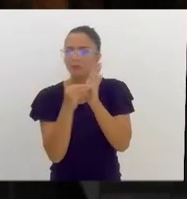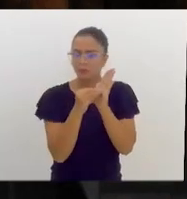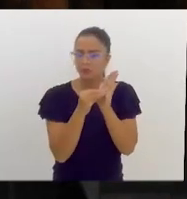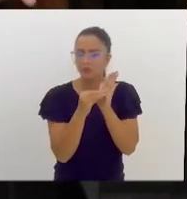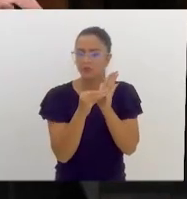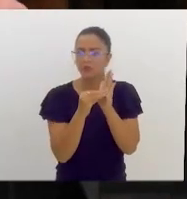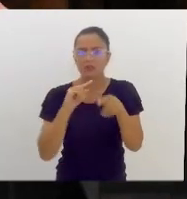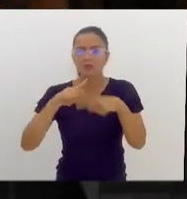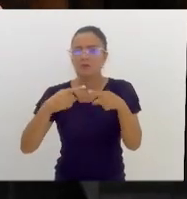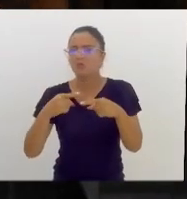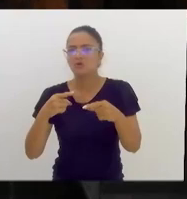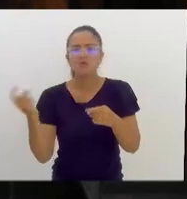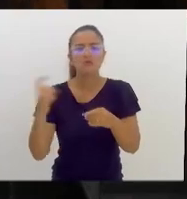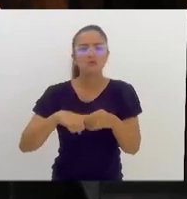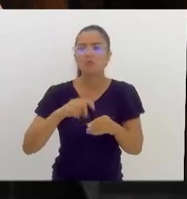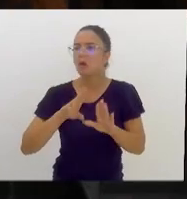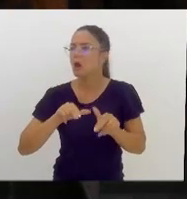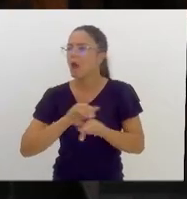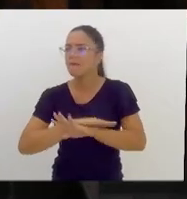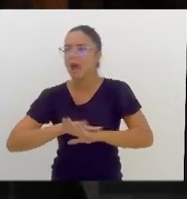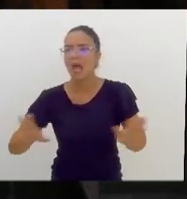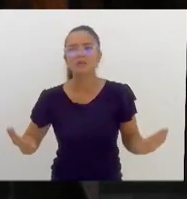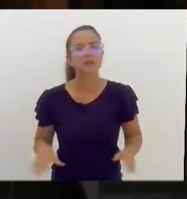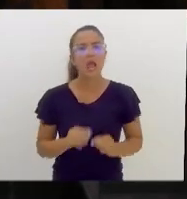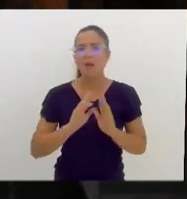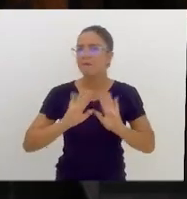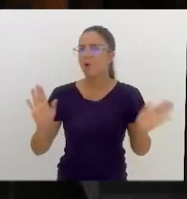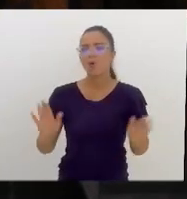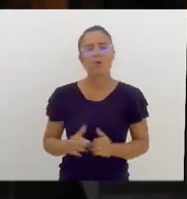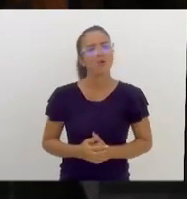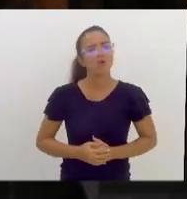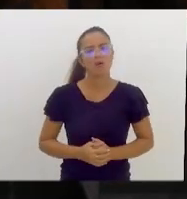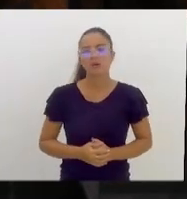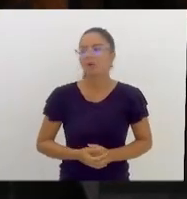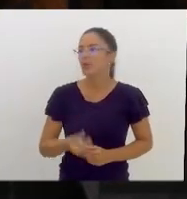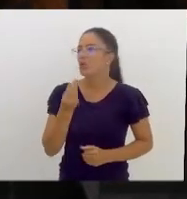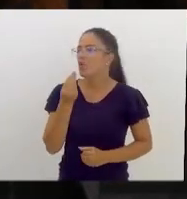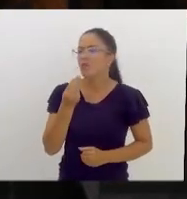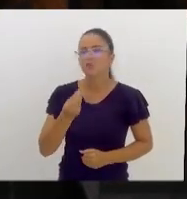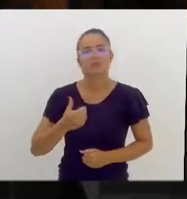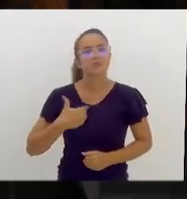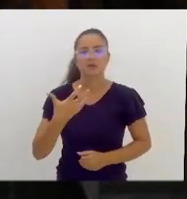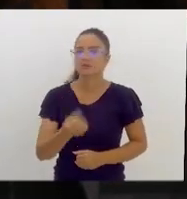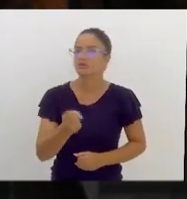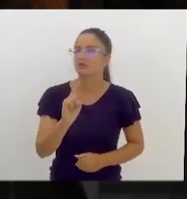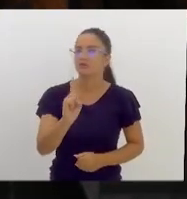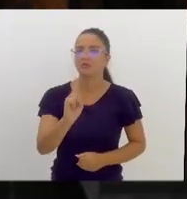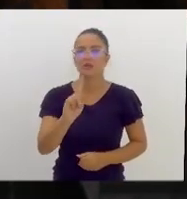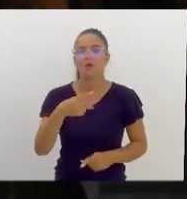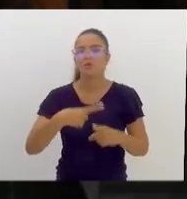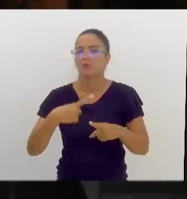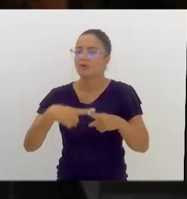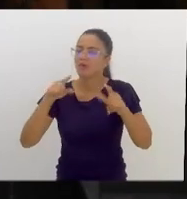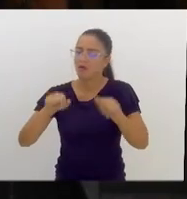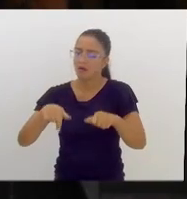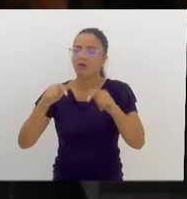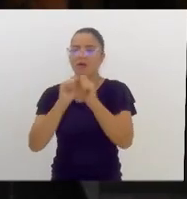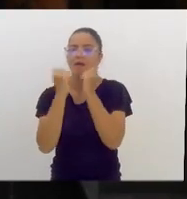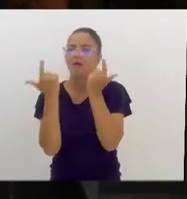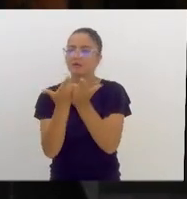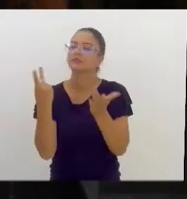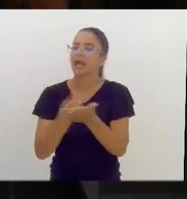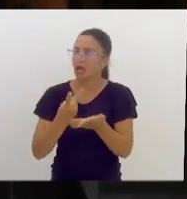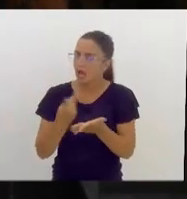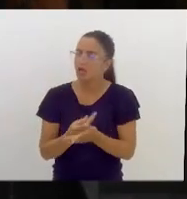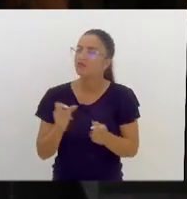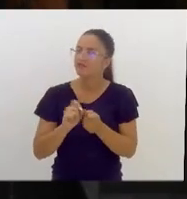e depois nunca mais voltou. Isso é absolutamente inaceitável. Essa casa não pode se colocar nesse lugar